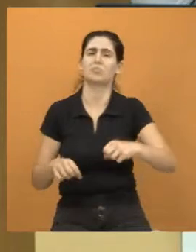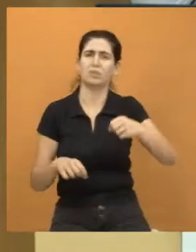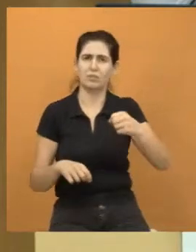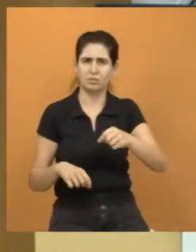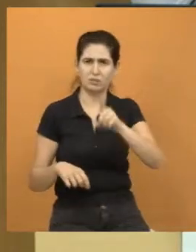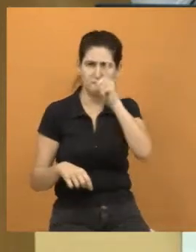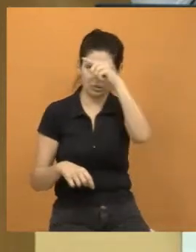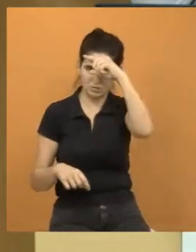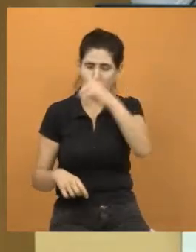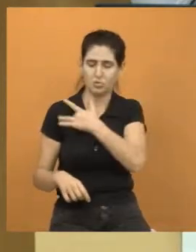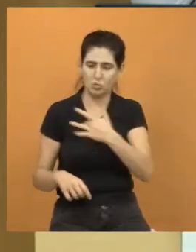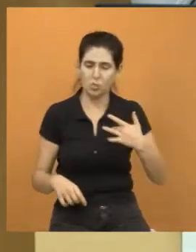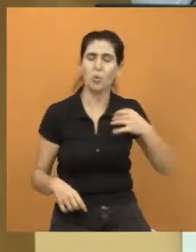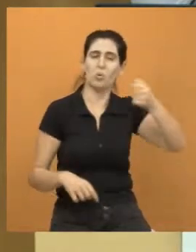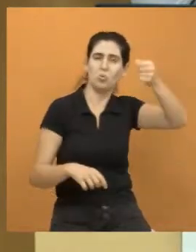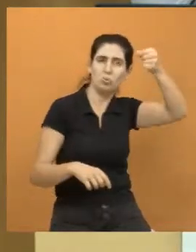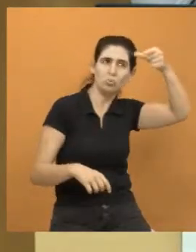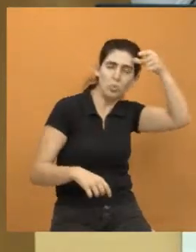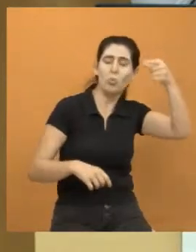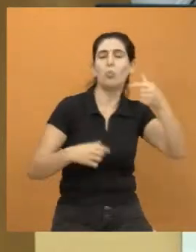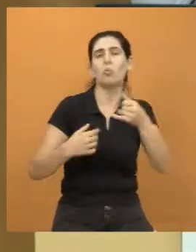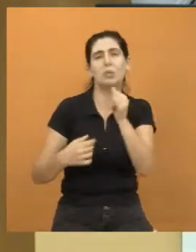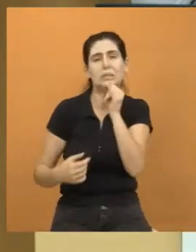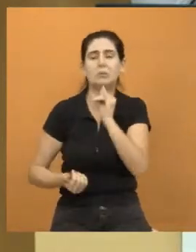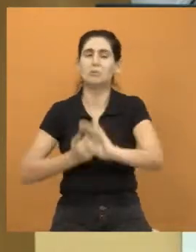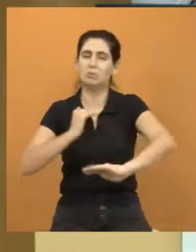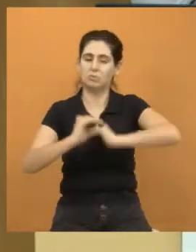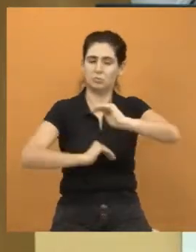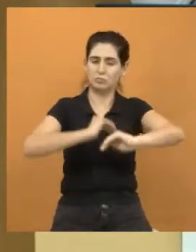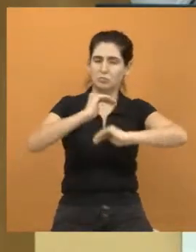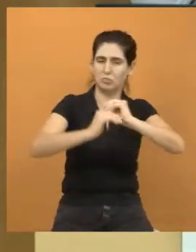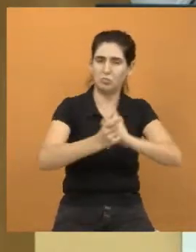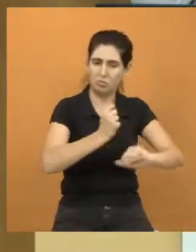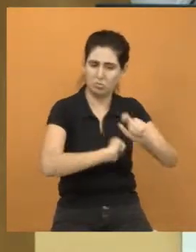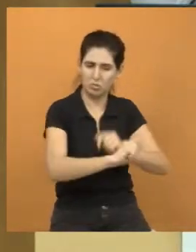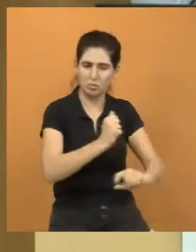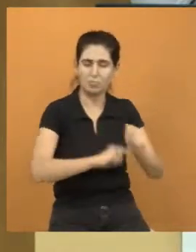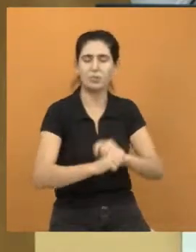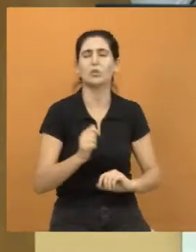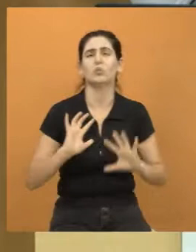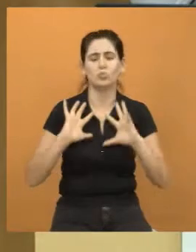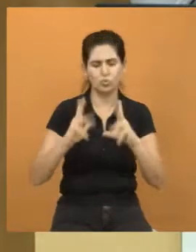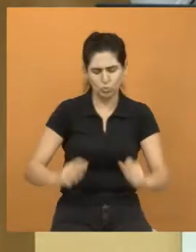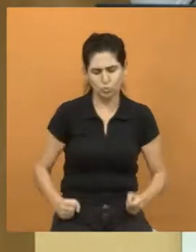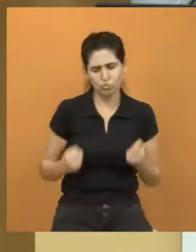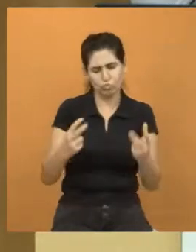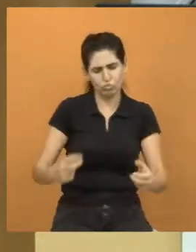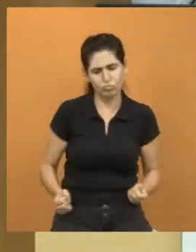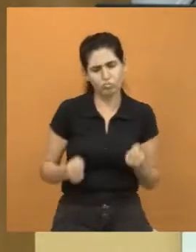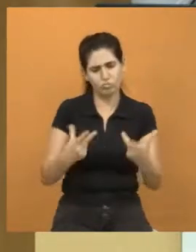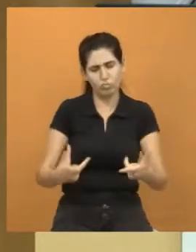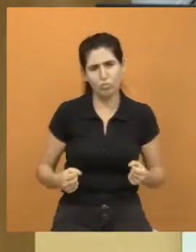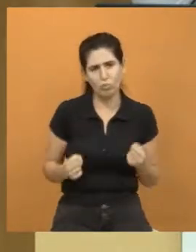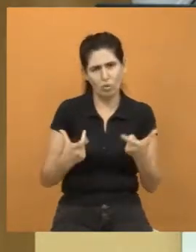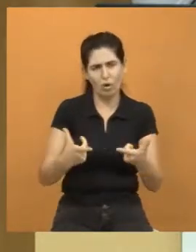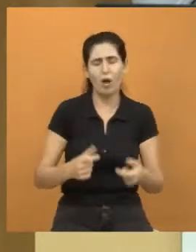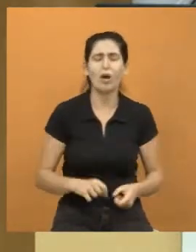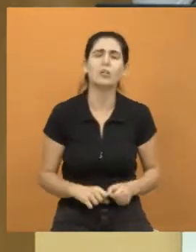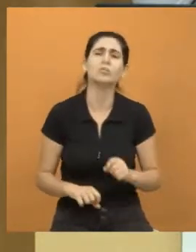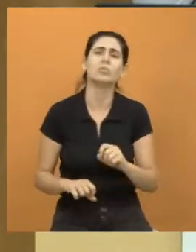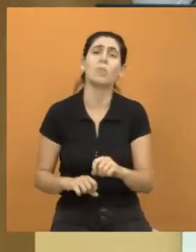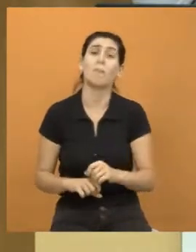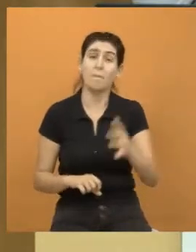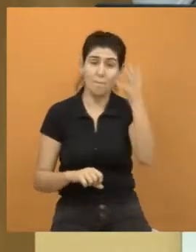cultura, com o próprio desenvolvimento econômico. Os gastos, todos, o maior consumidor é